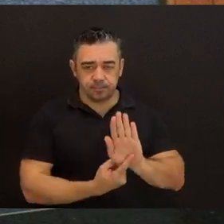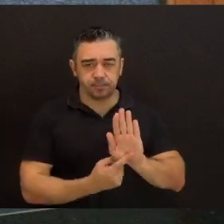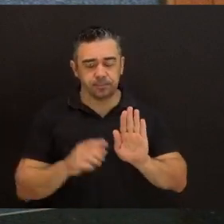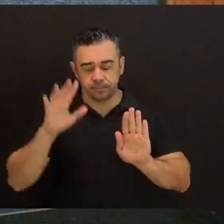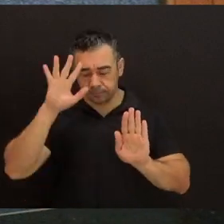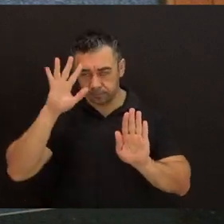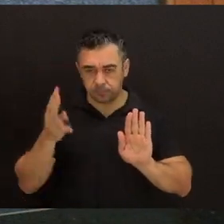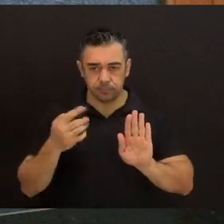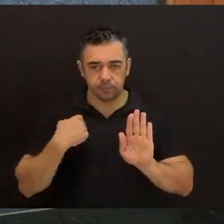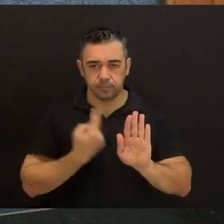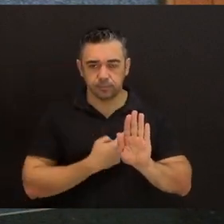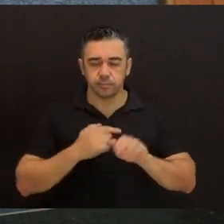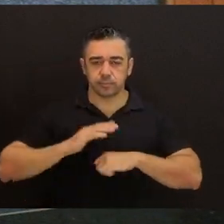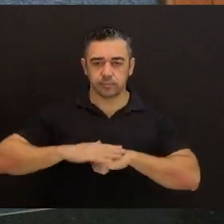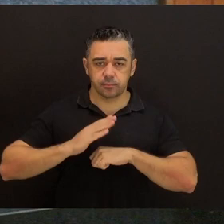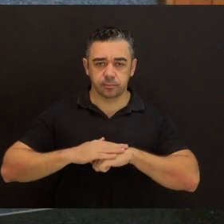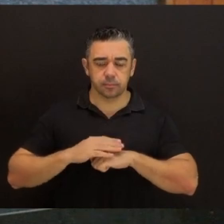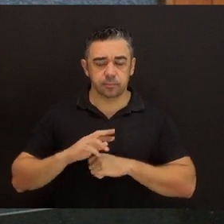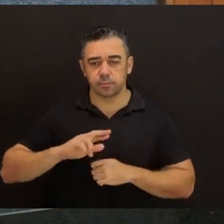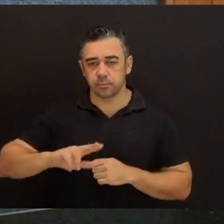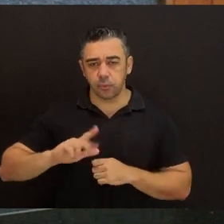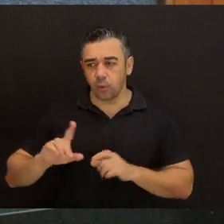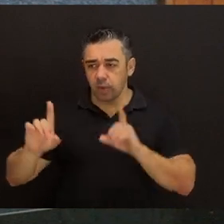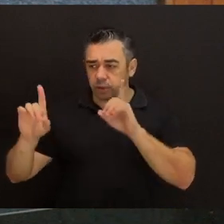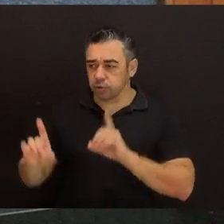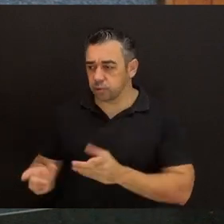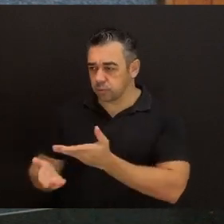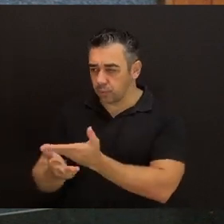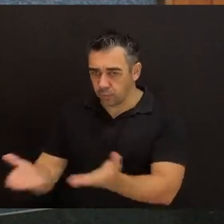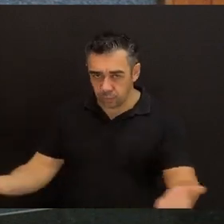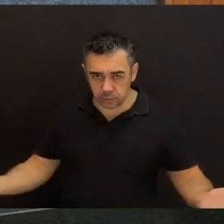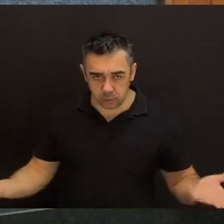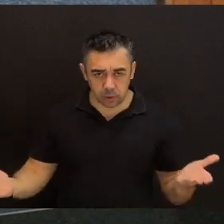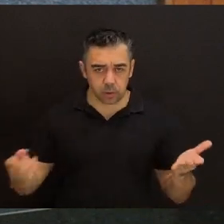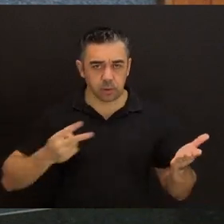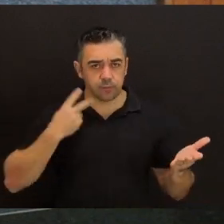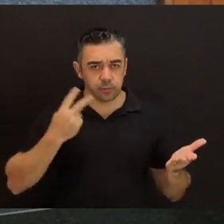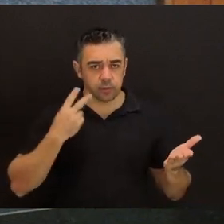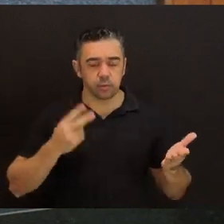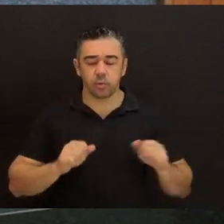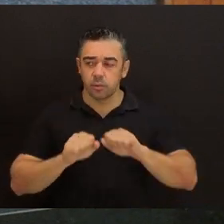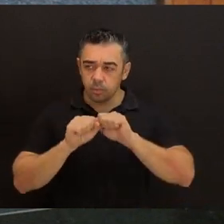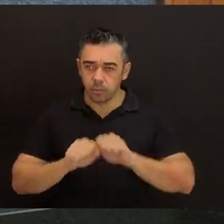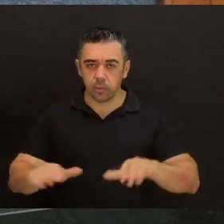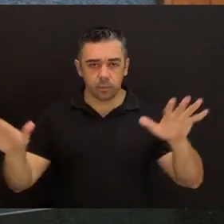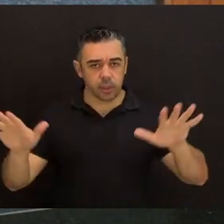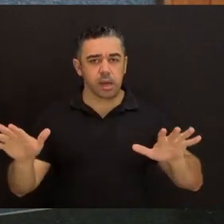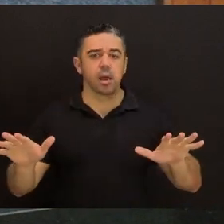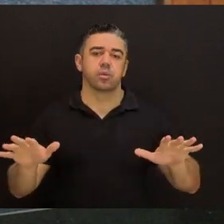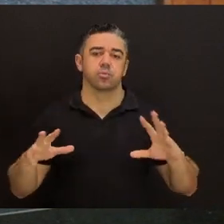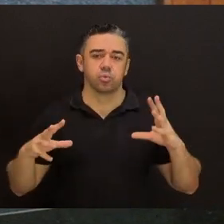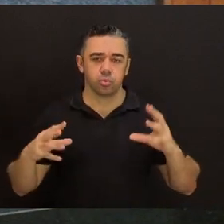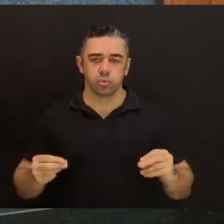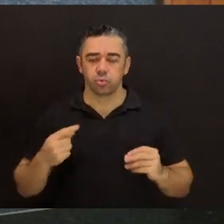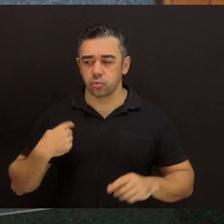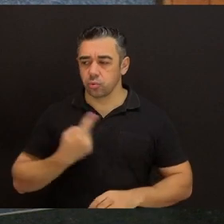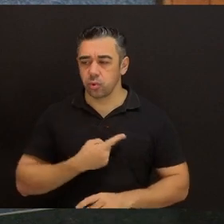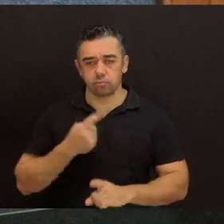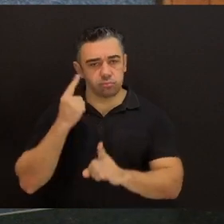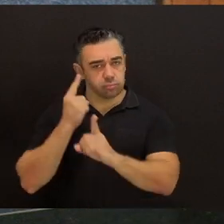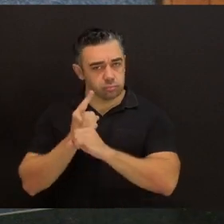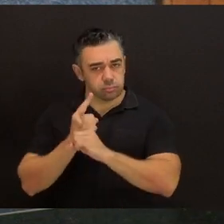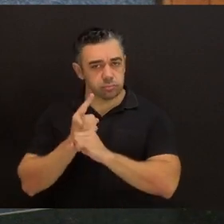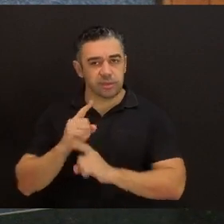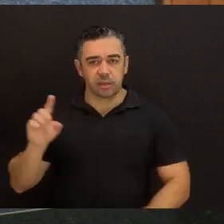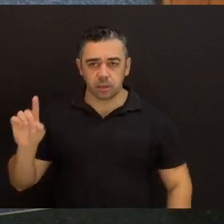e não seria Digno nem com os senhores vereadores e não precisar tudo que nós constatamos a fim de que cada